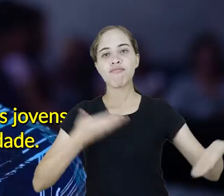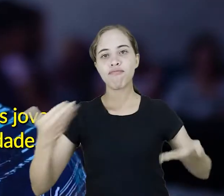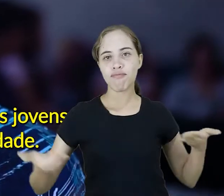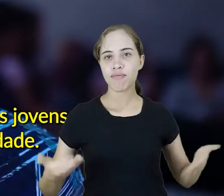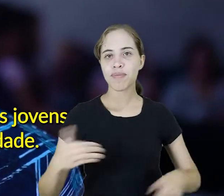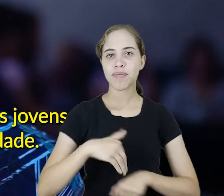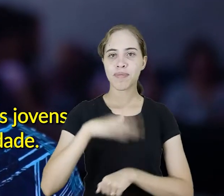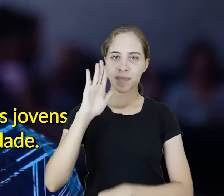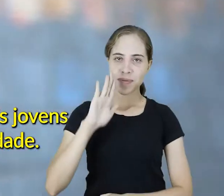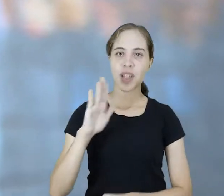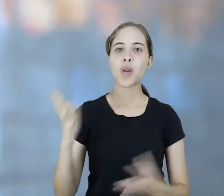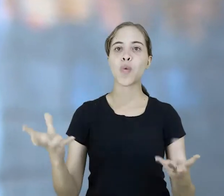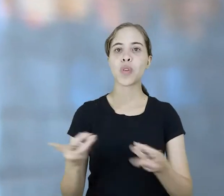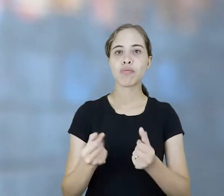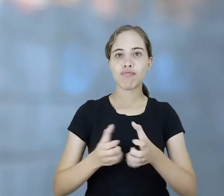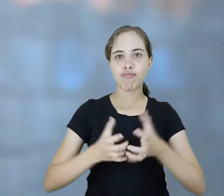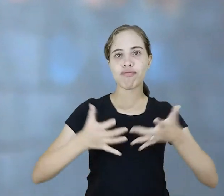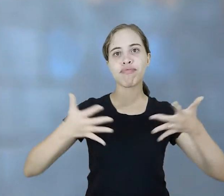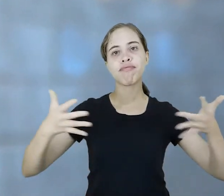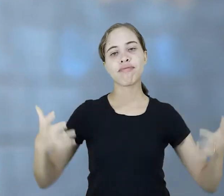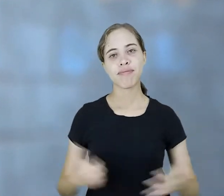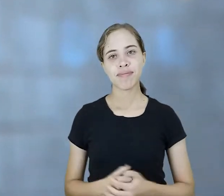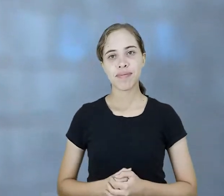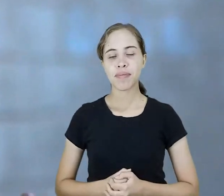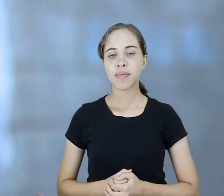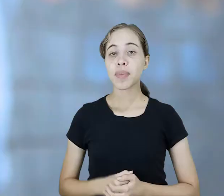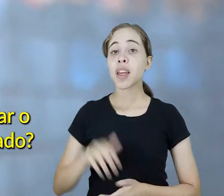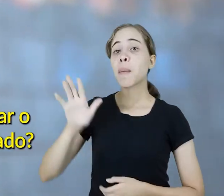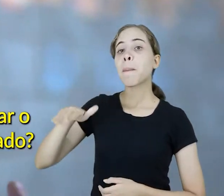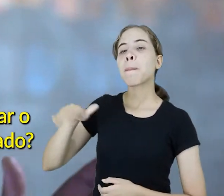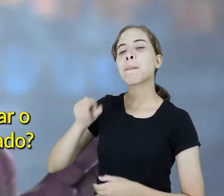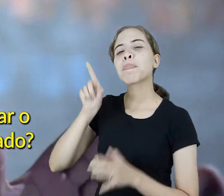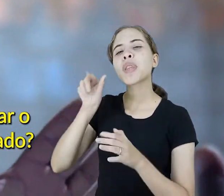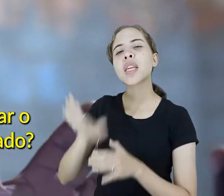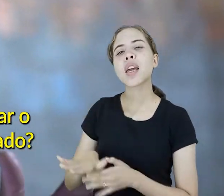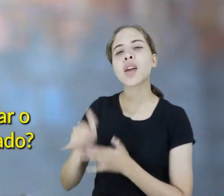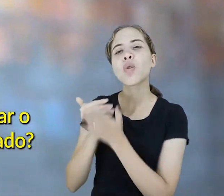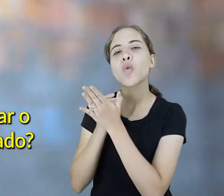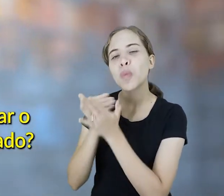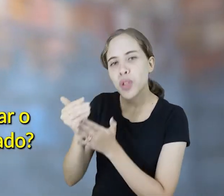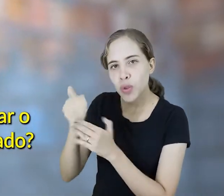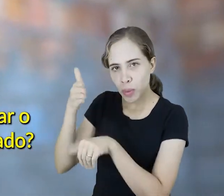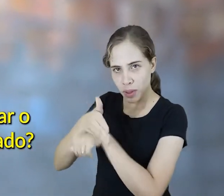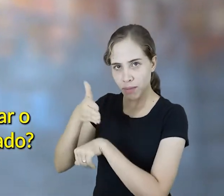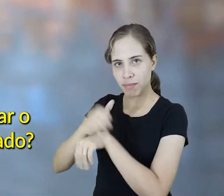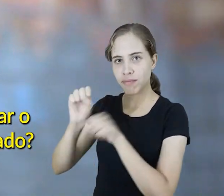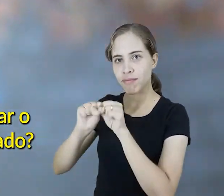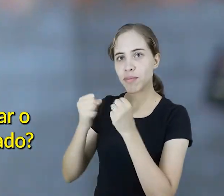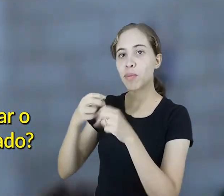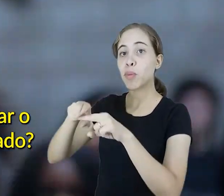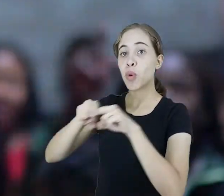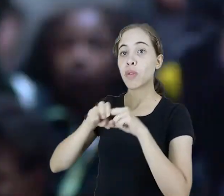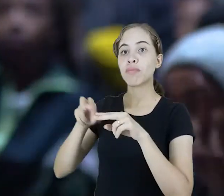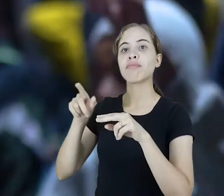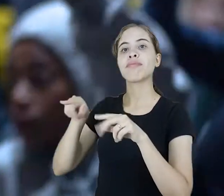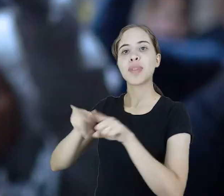aumentou a quantidade. Quem aqui começou a frequentar o seminário e foi